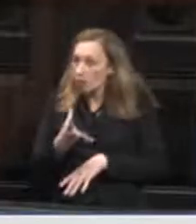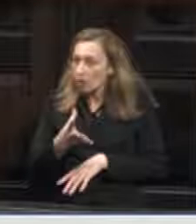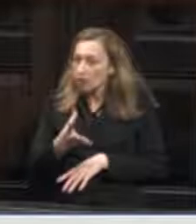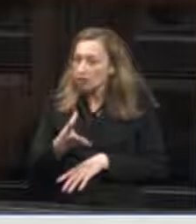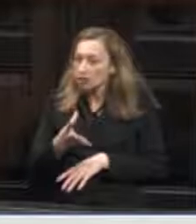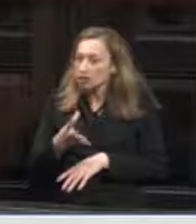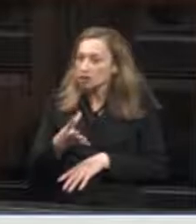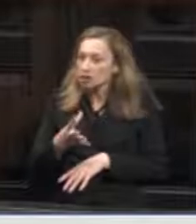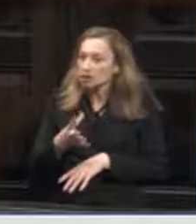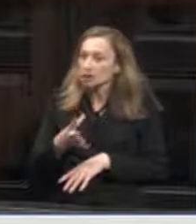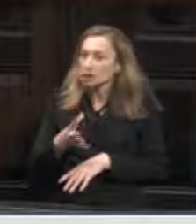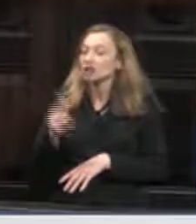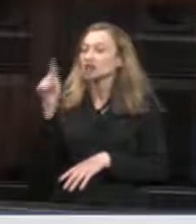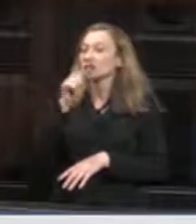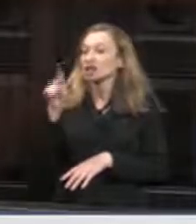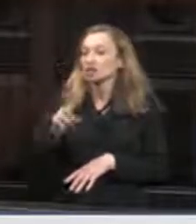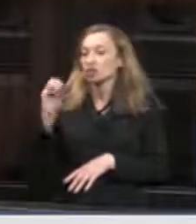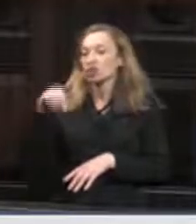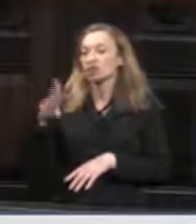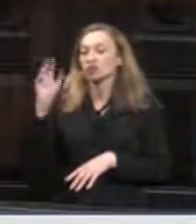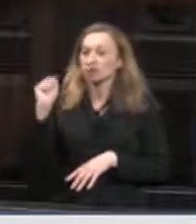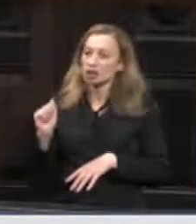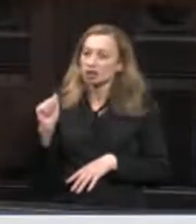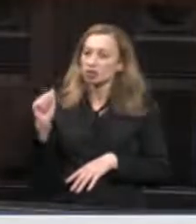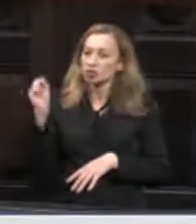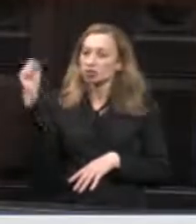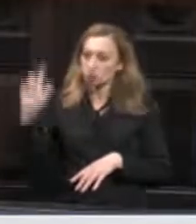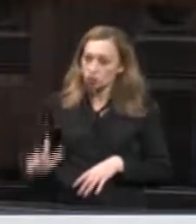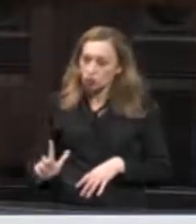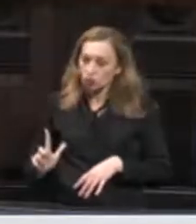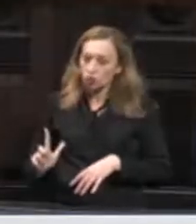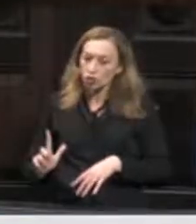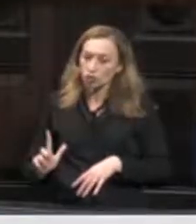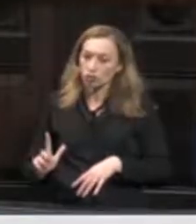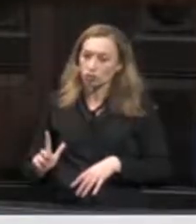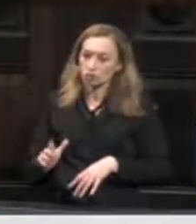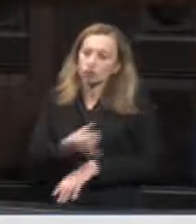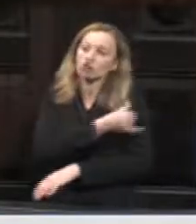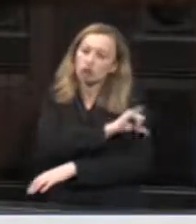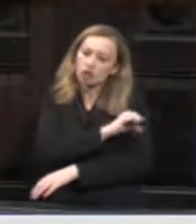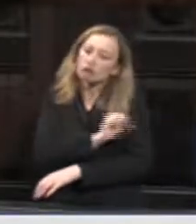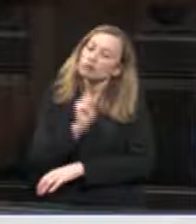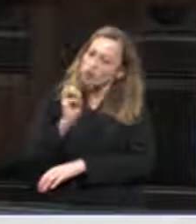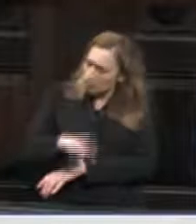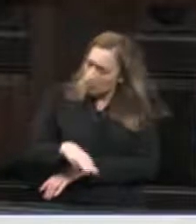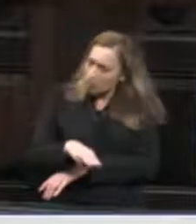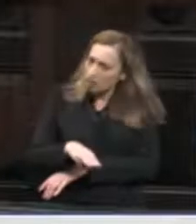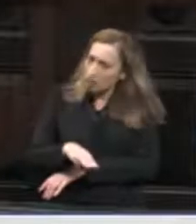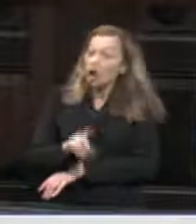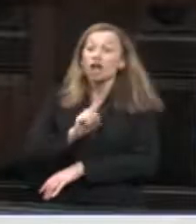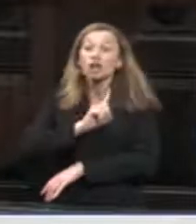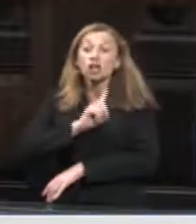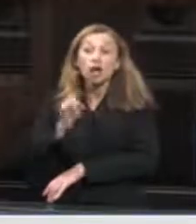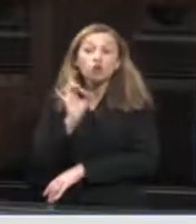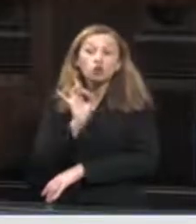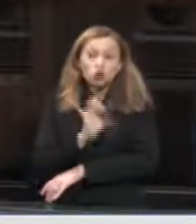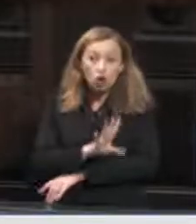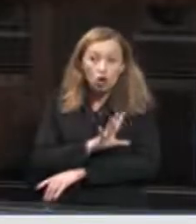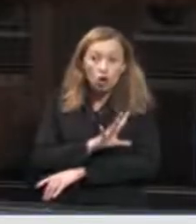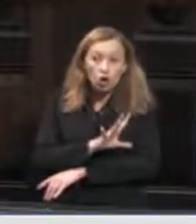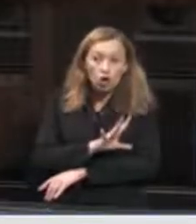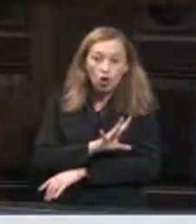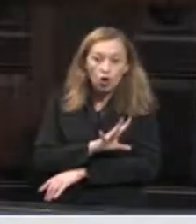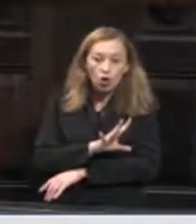Janeiro. Tem que ter sim, aliás, acho que tem que aumentar a segurança. Não só pela população